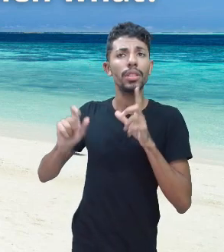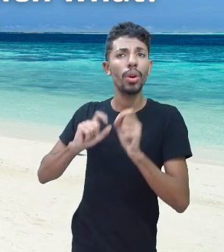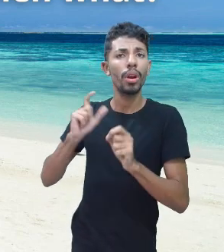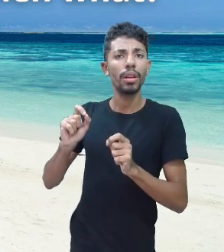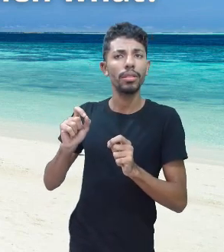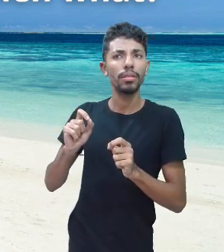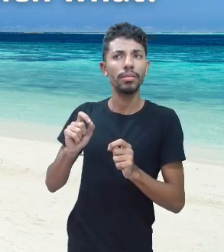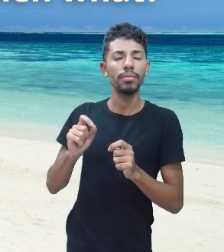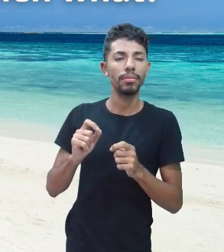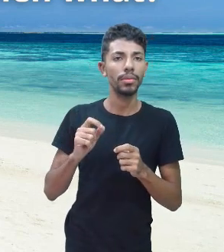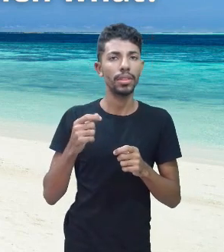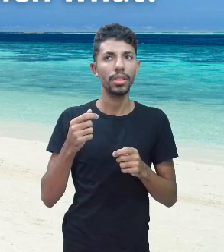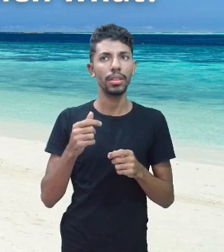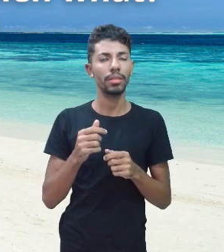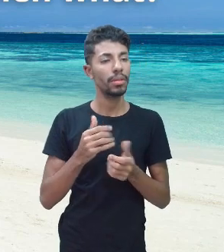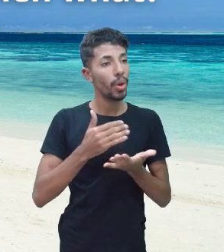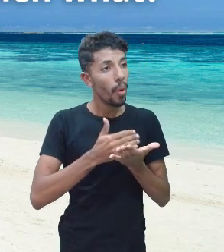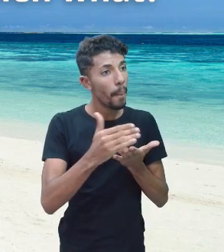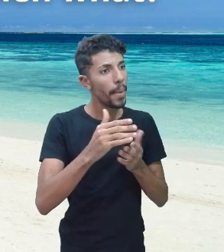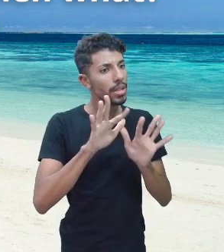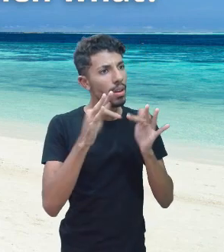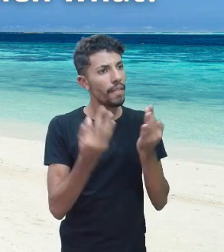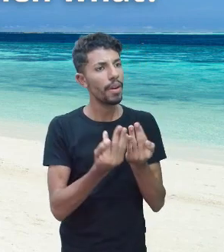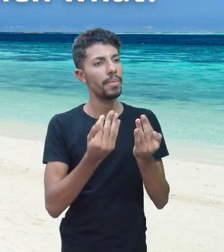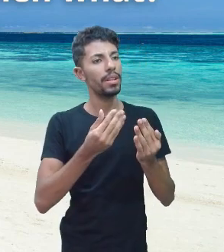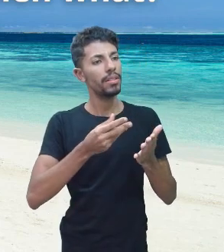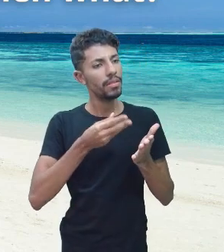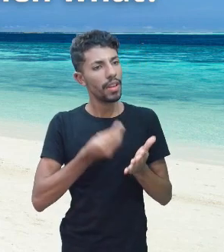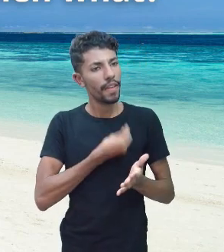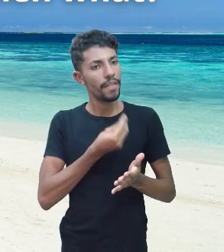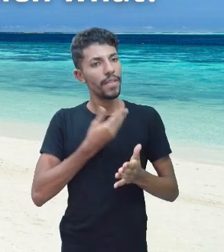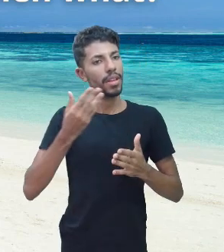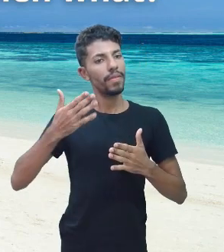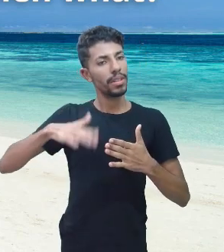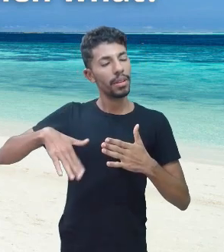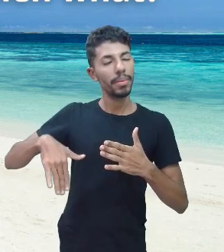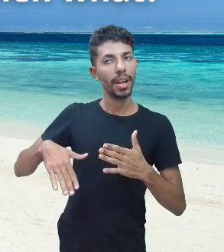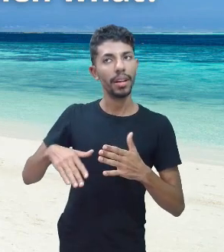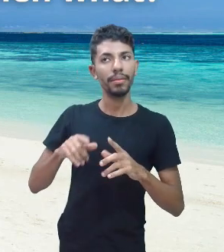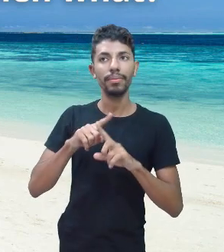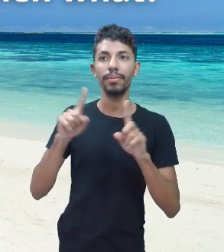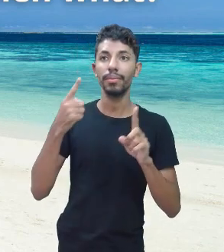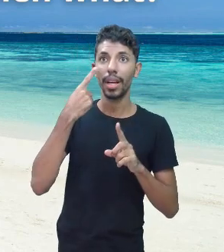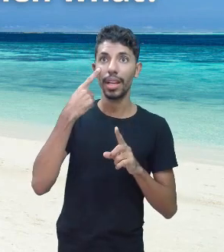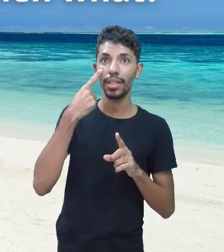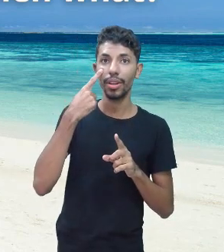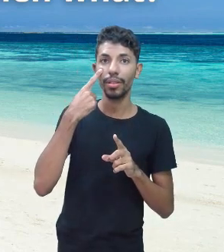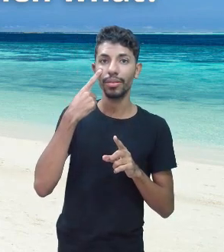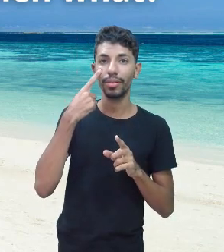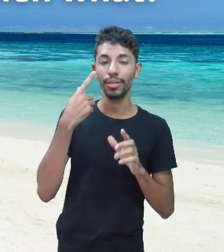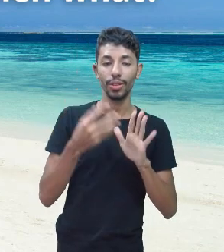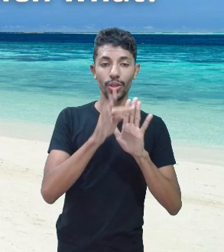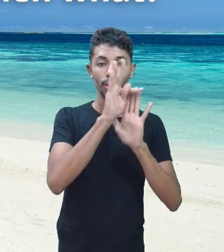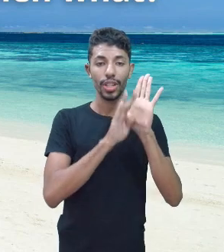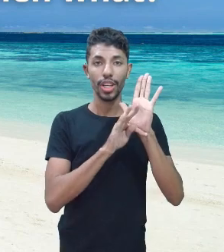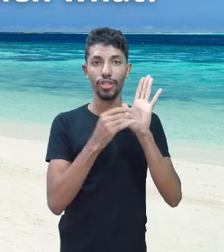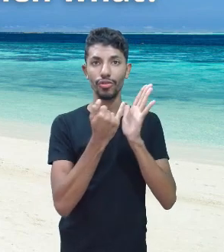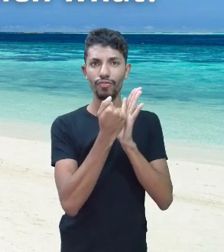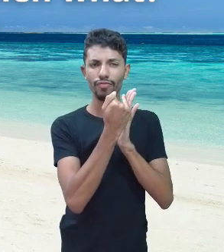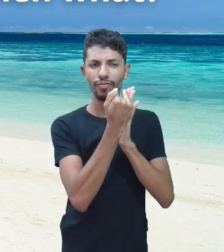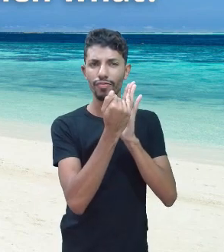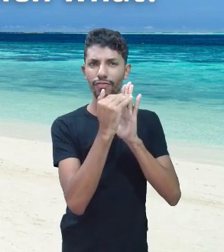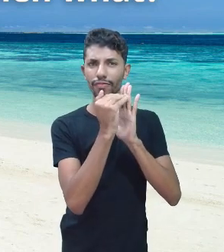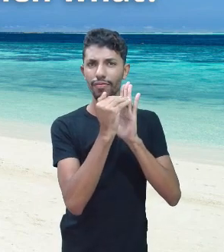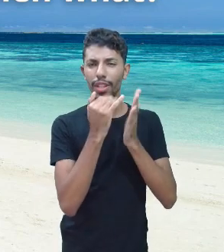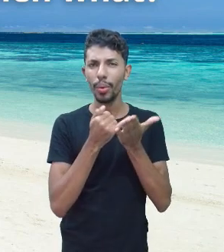Comece uma família e viva na praia. Sendo que o começo do texto diz que ele já tinha uma família legal.